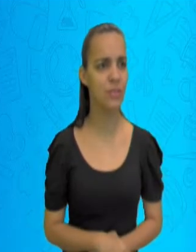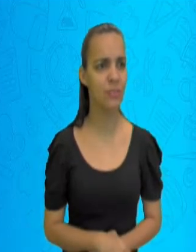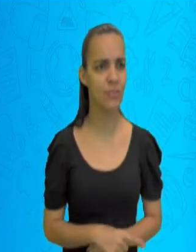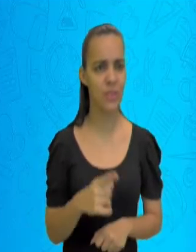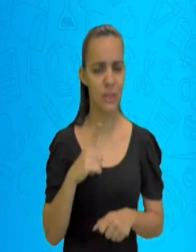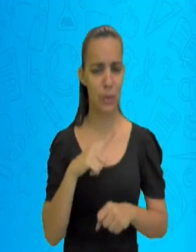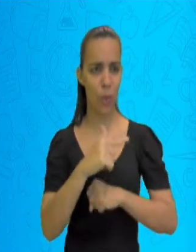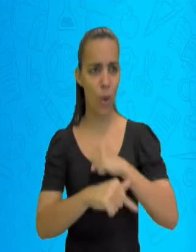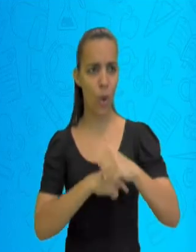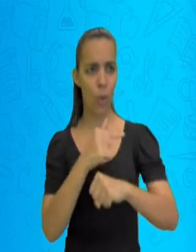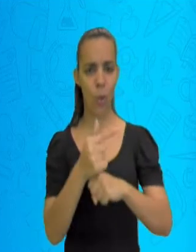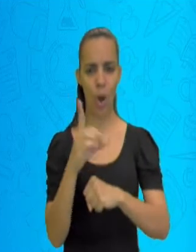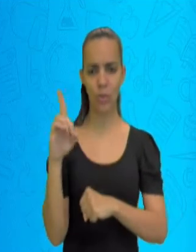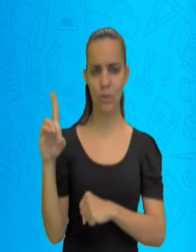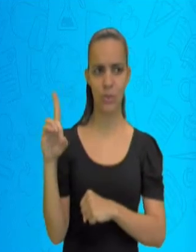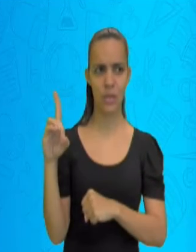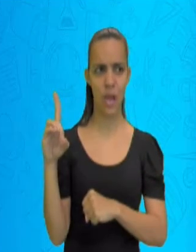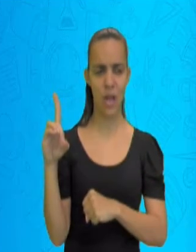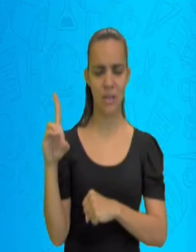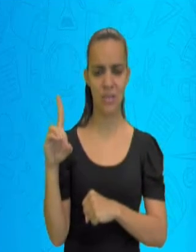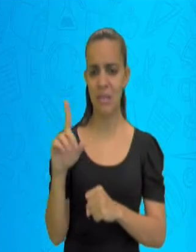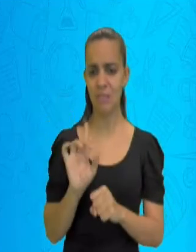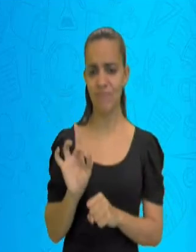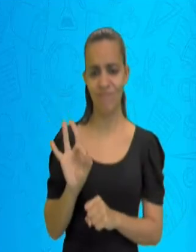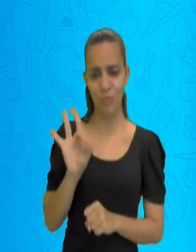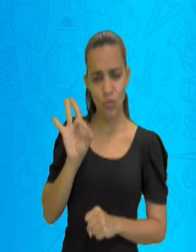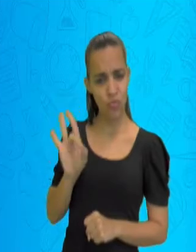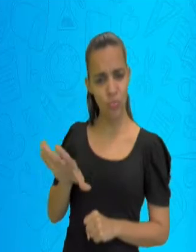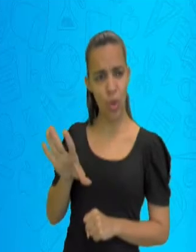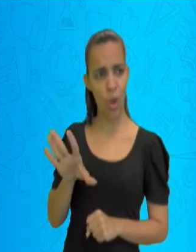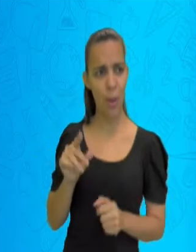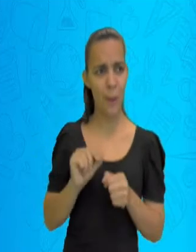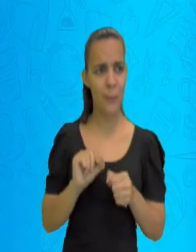de Dalton já não era suficiente para poder